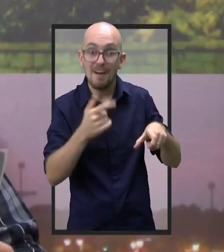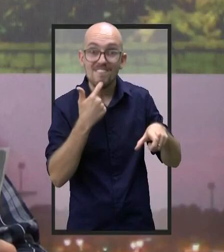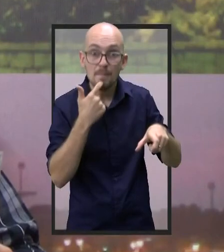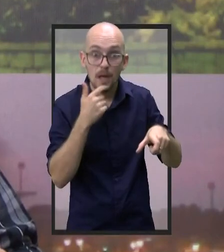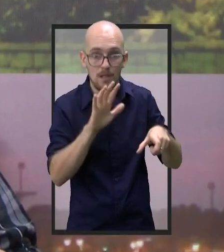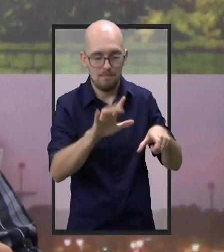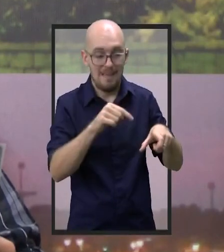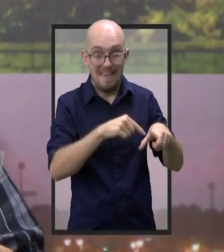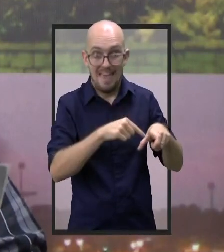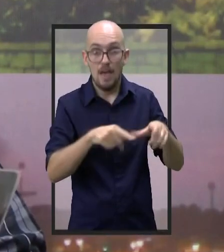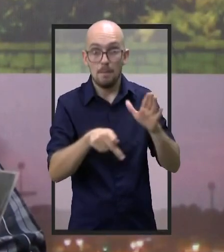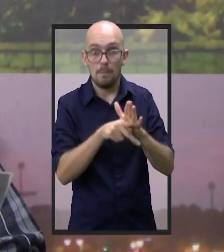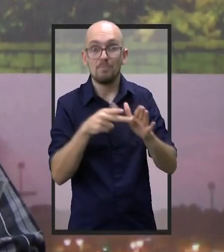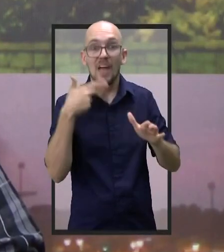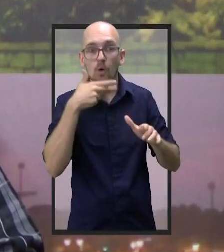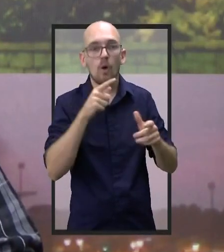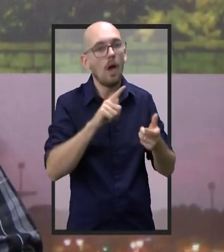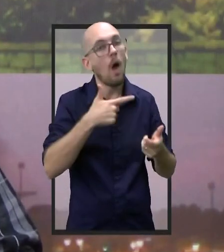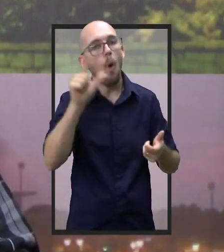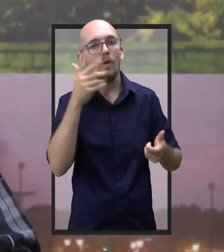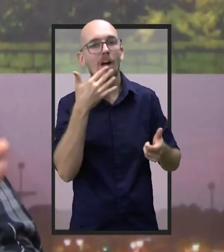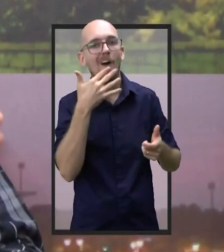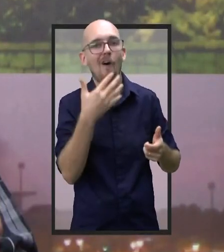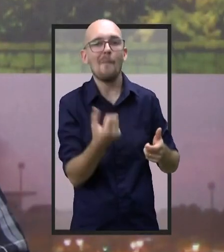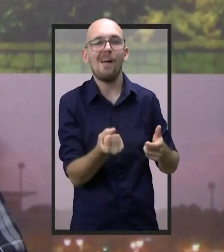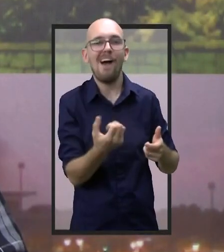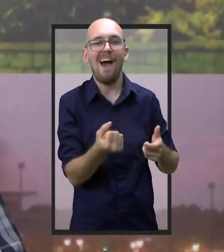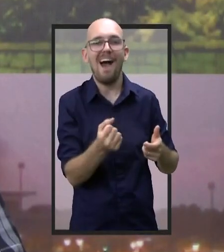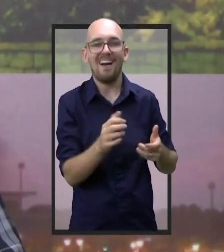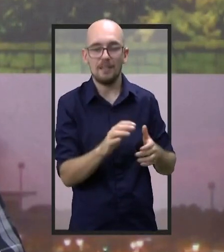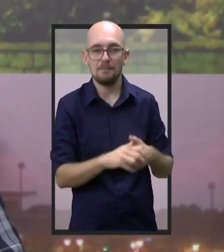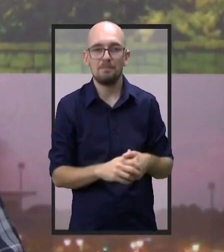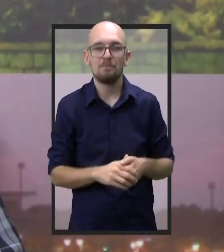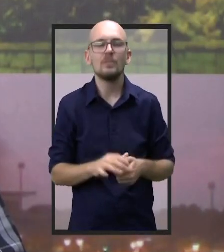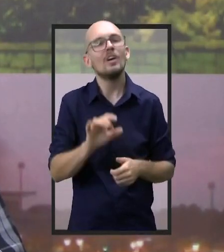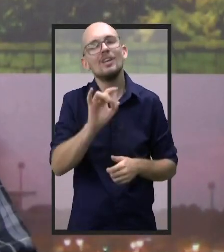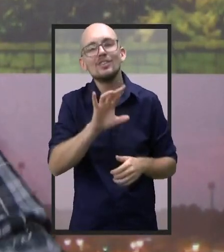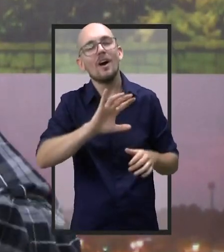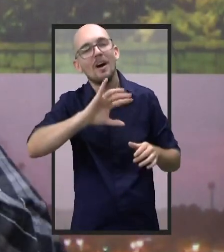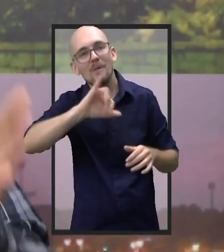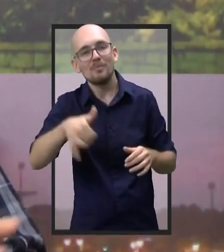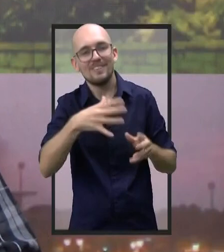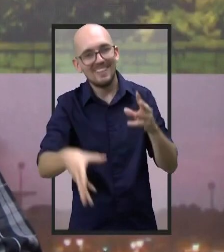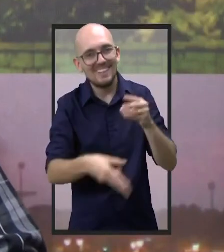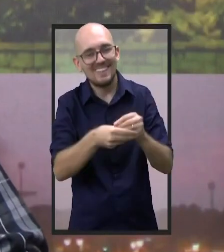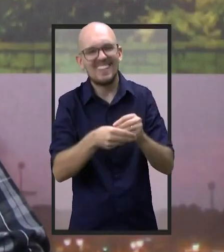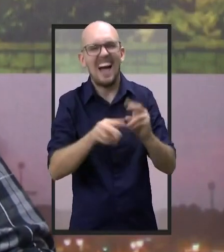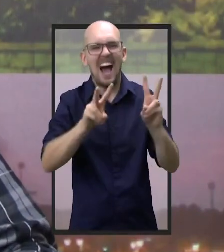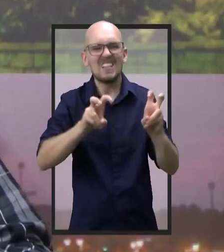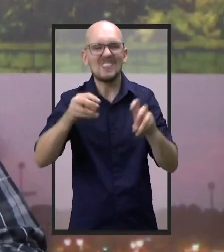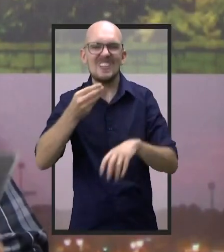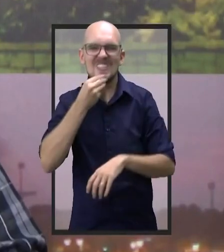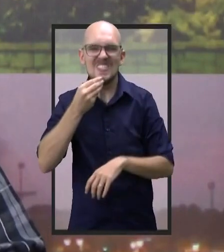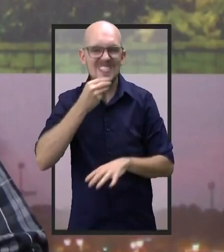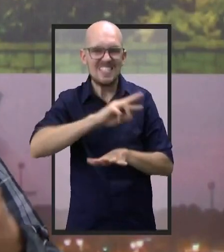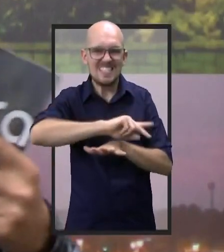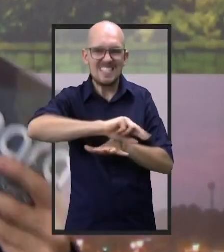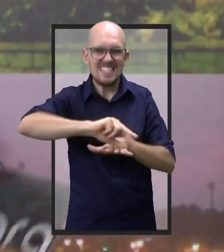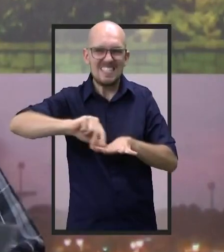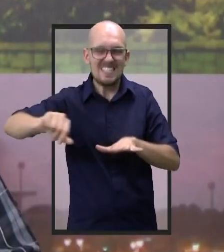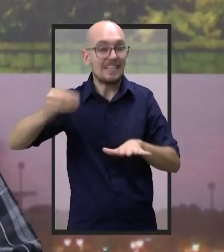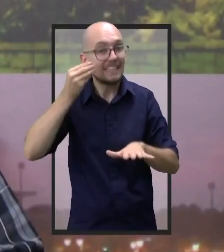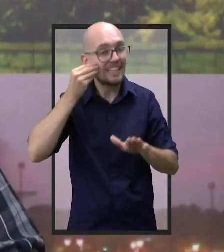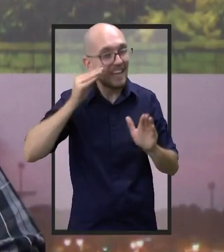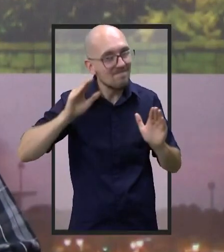Mas até para nós também já começarmos a encaminhar nossa entrevista para o final, são vários assuntos, uma pauta imensa,